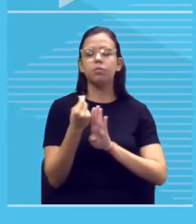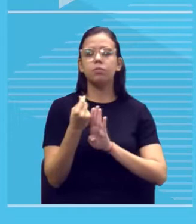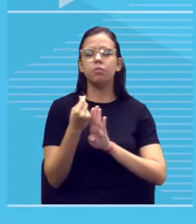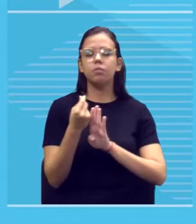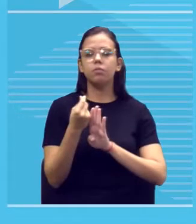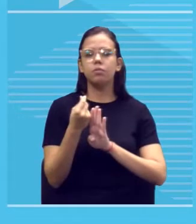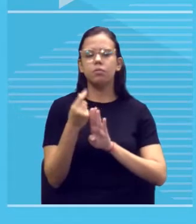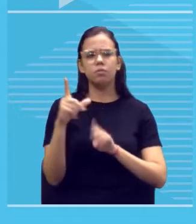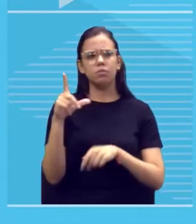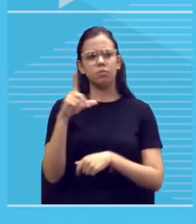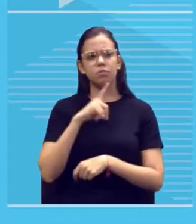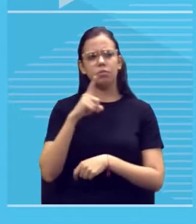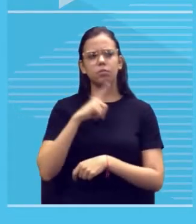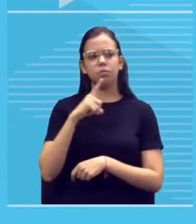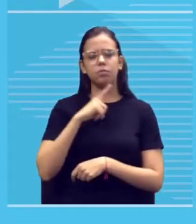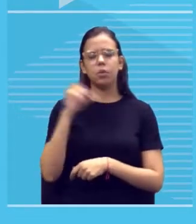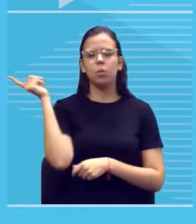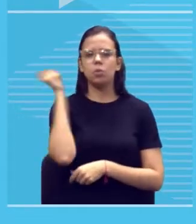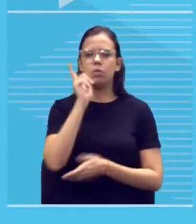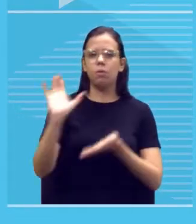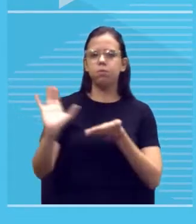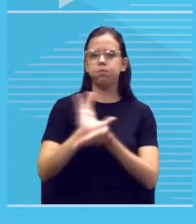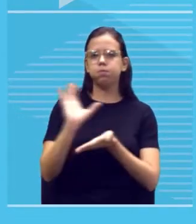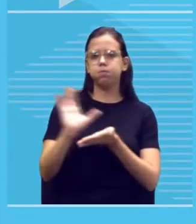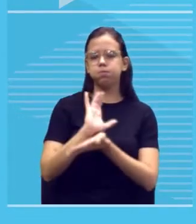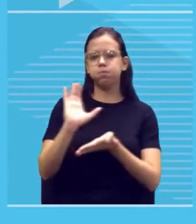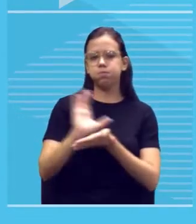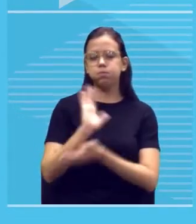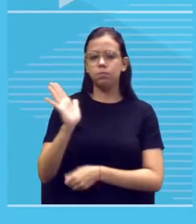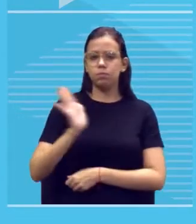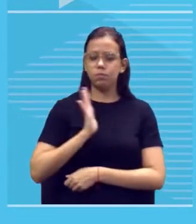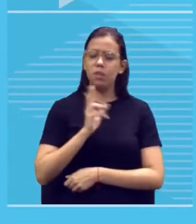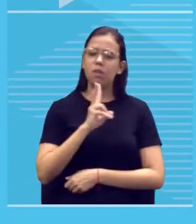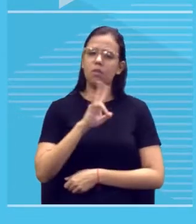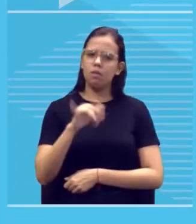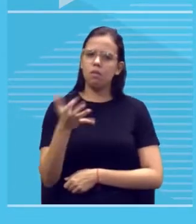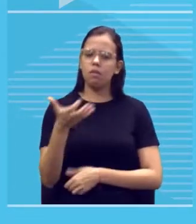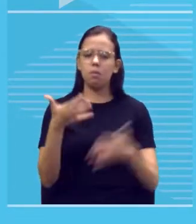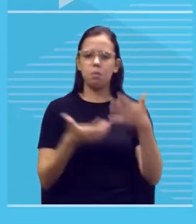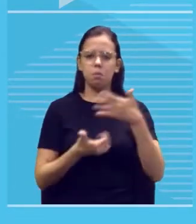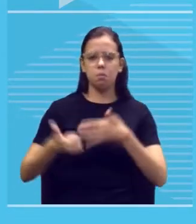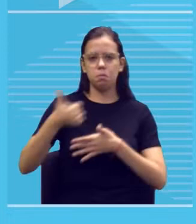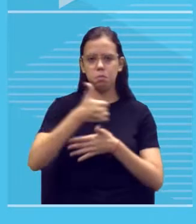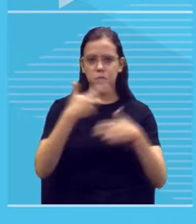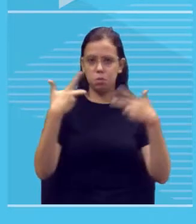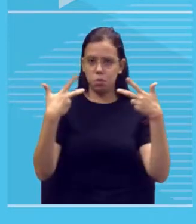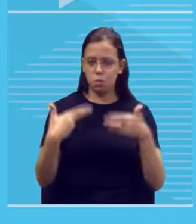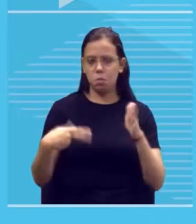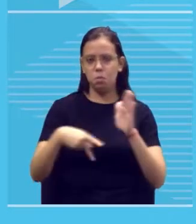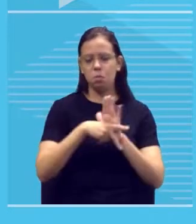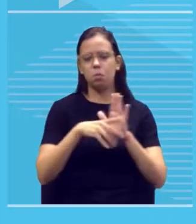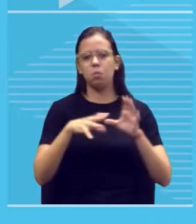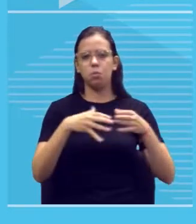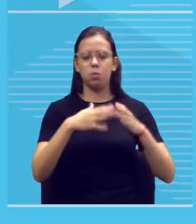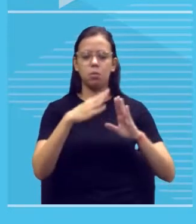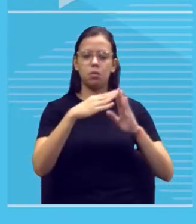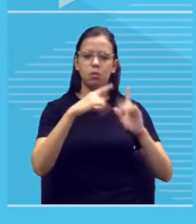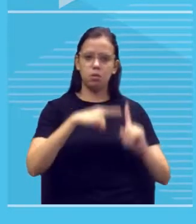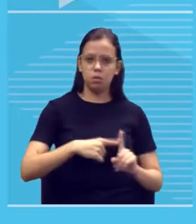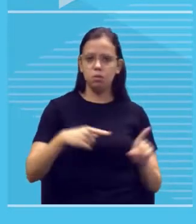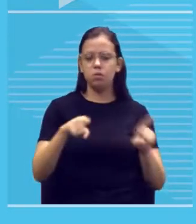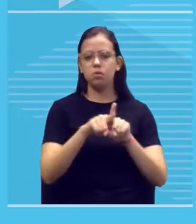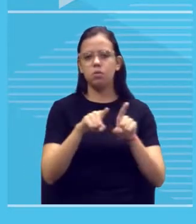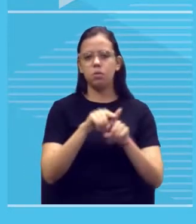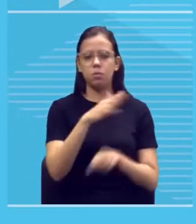tanto amealhar muita riqueza eles vão querer o mesmo privilégio da do clero e da monarquia